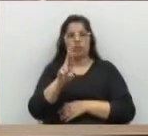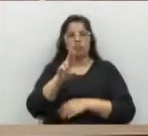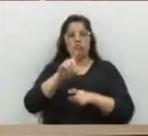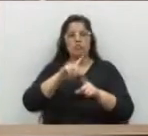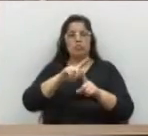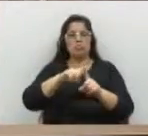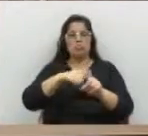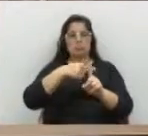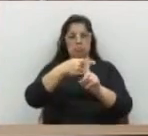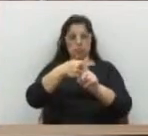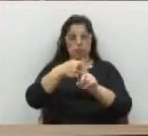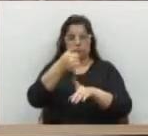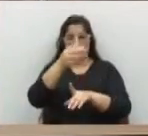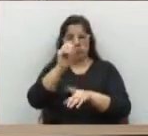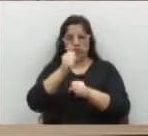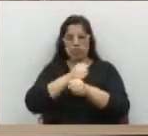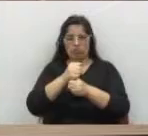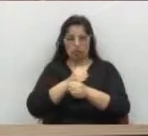Tigrão.